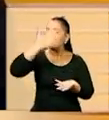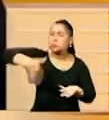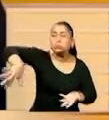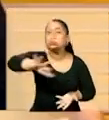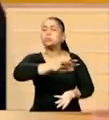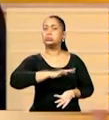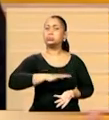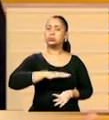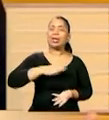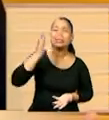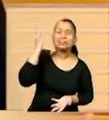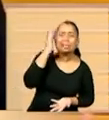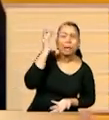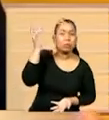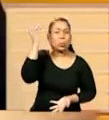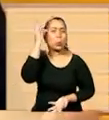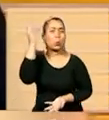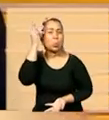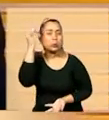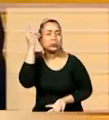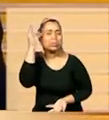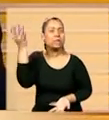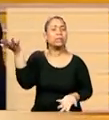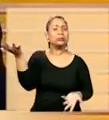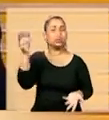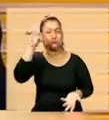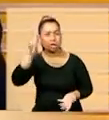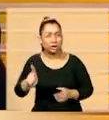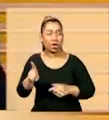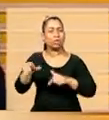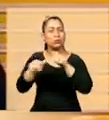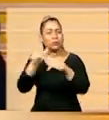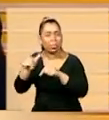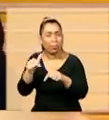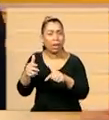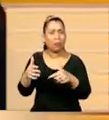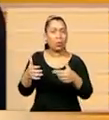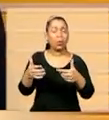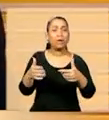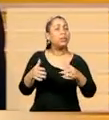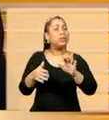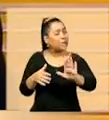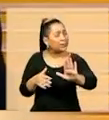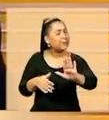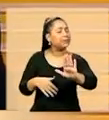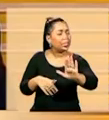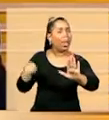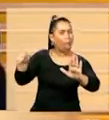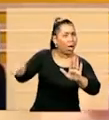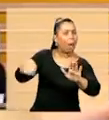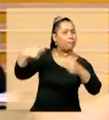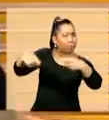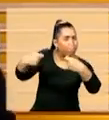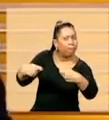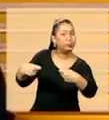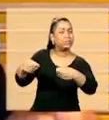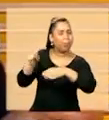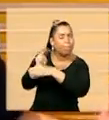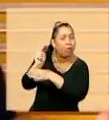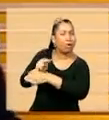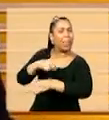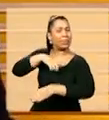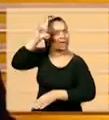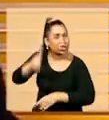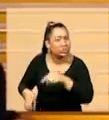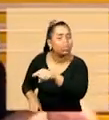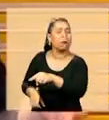forma geral, têm essas consciências dessa consciência dos seus direitos trabalhistas e além, e que elas precisam ser protegidas, que elas